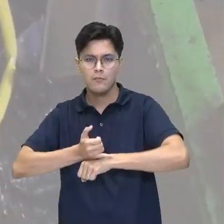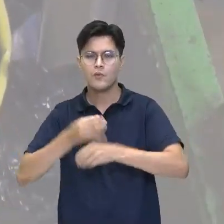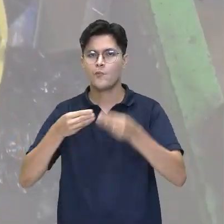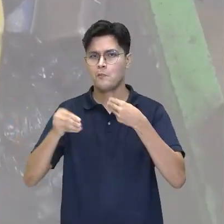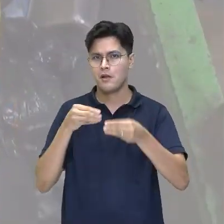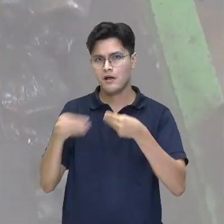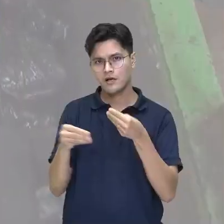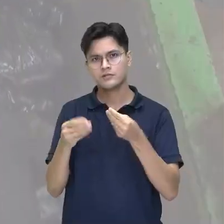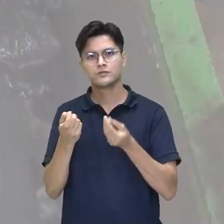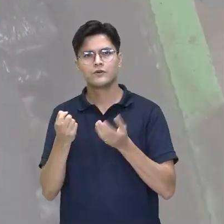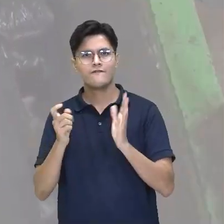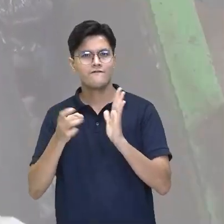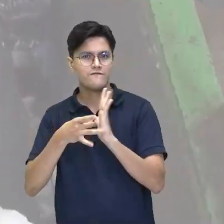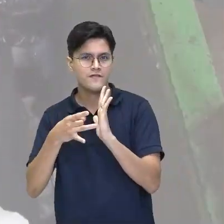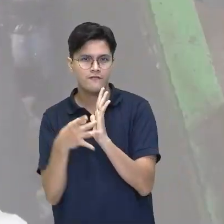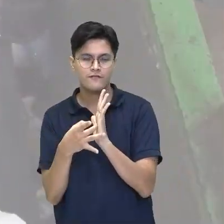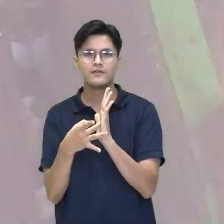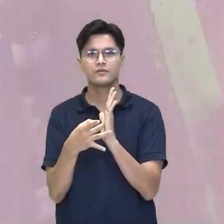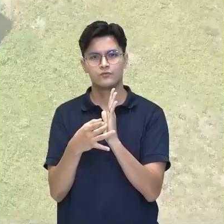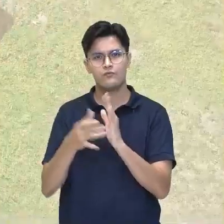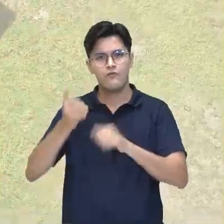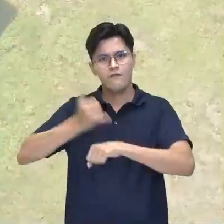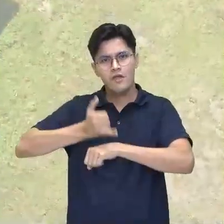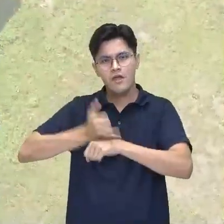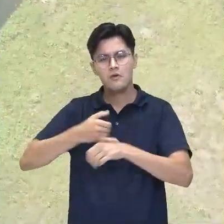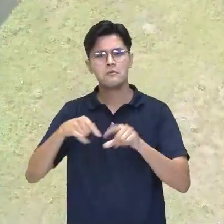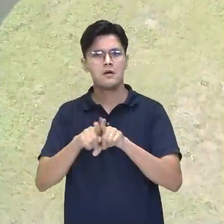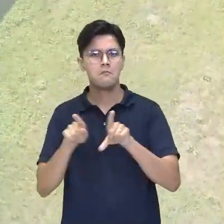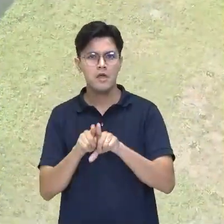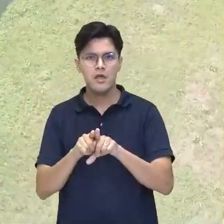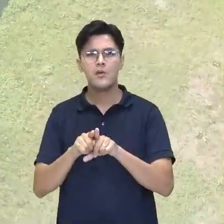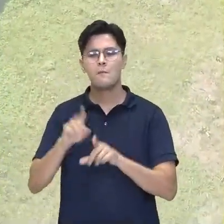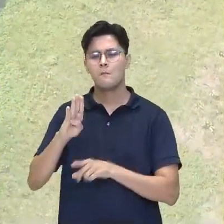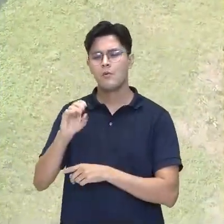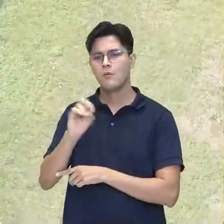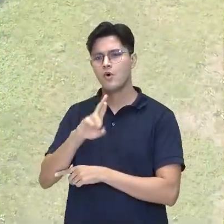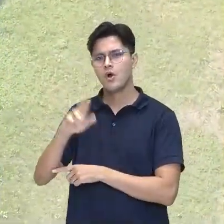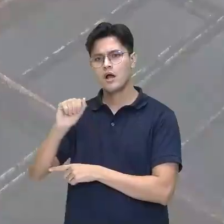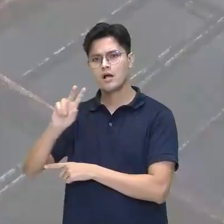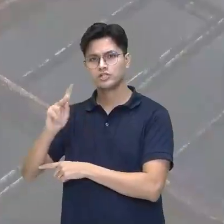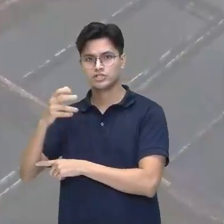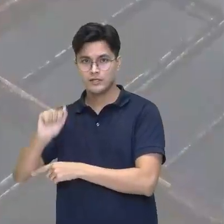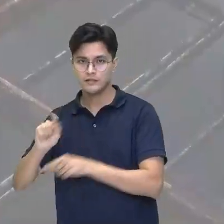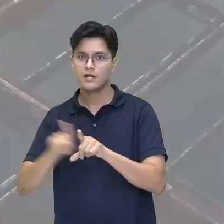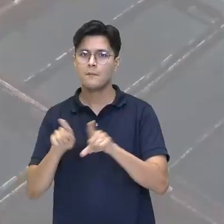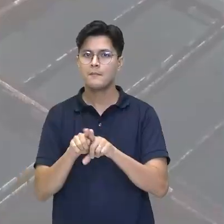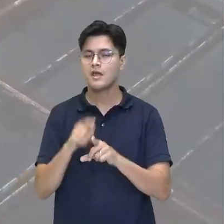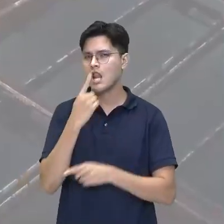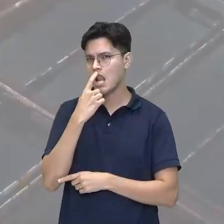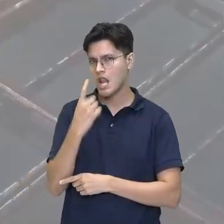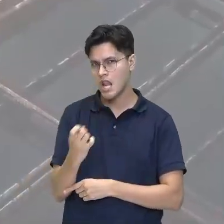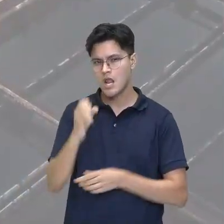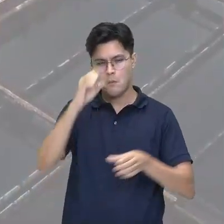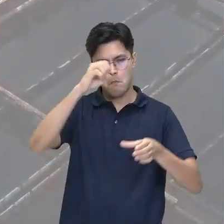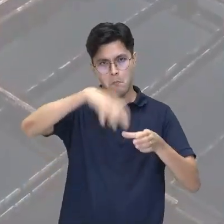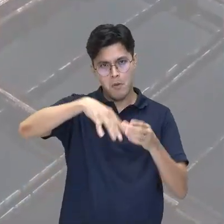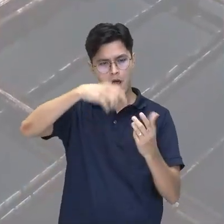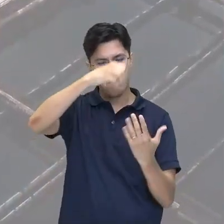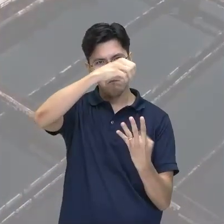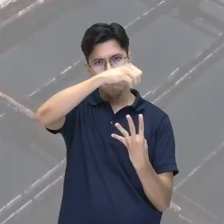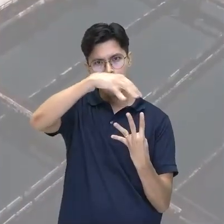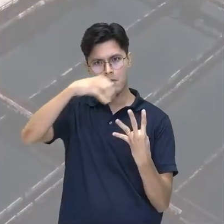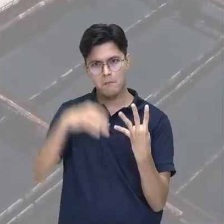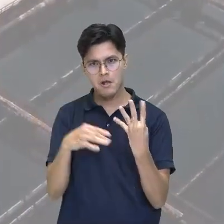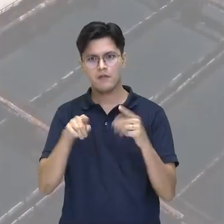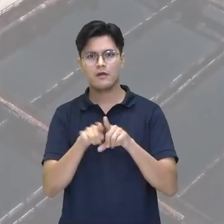vidro, ferro, borracha, etc. Coleta seletiva de lixo. Tratamento de esgotos industriais e